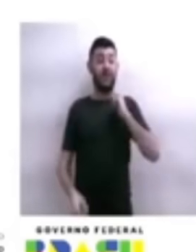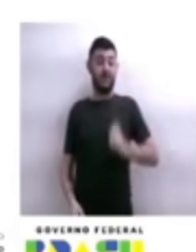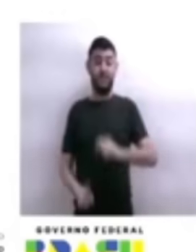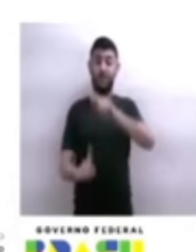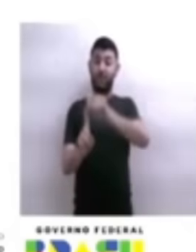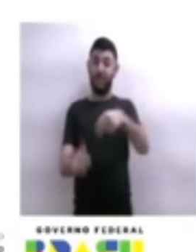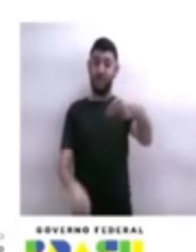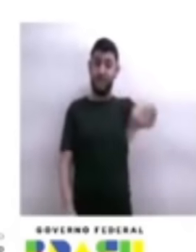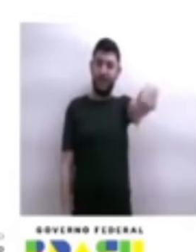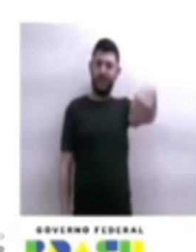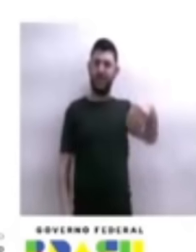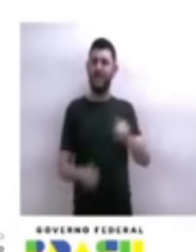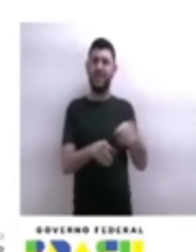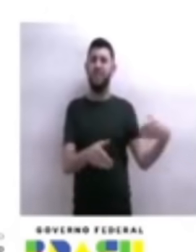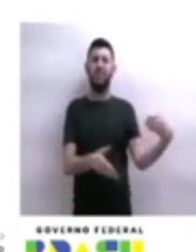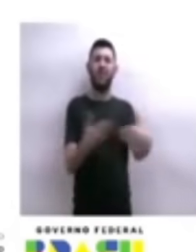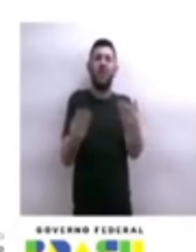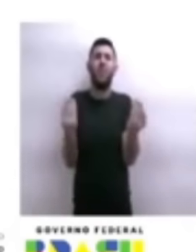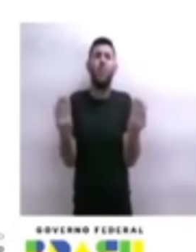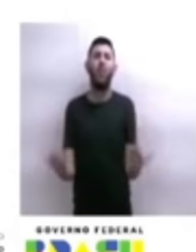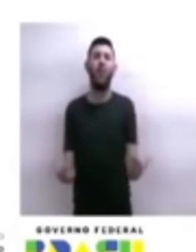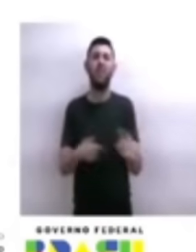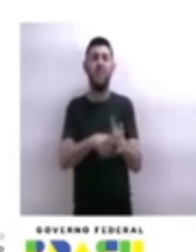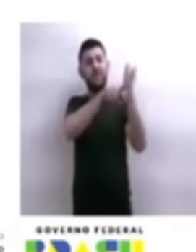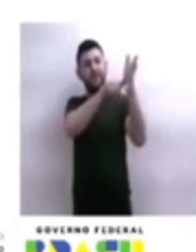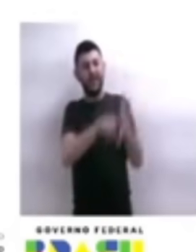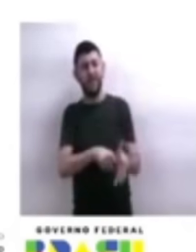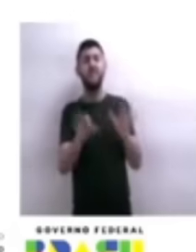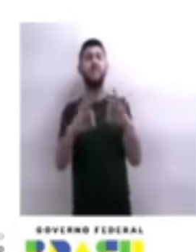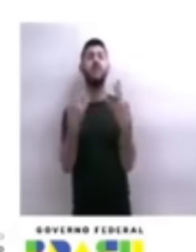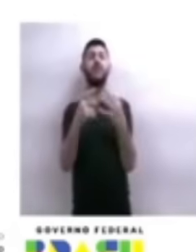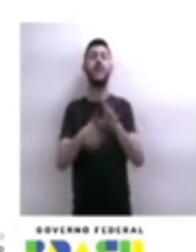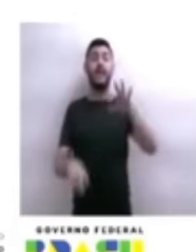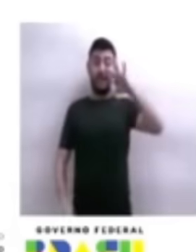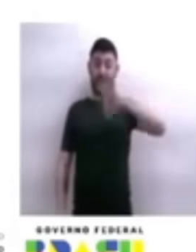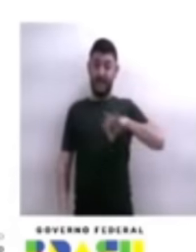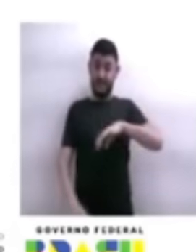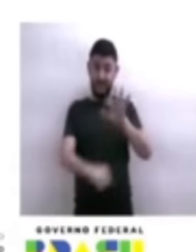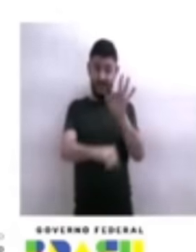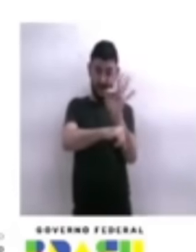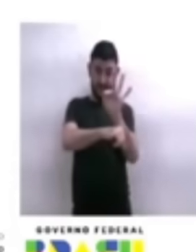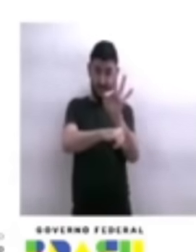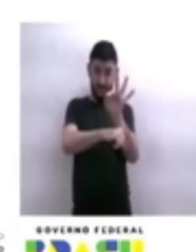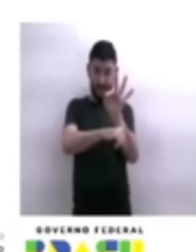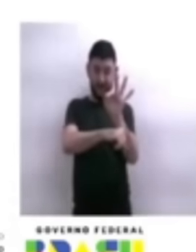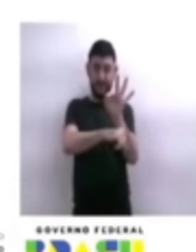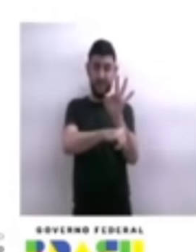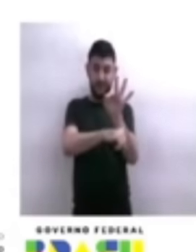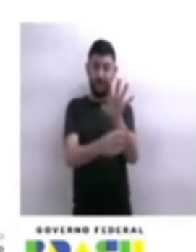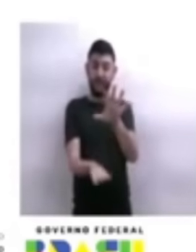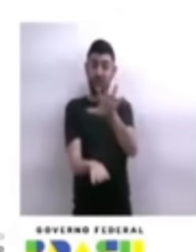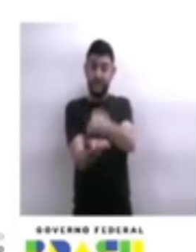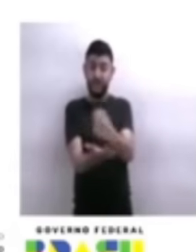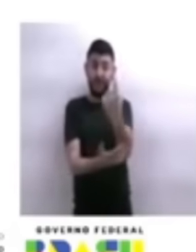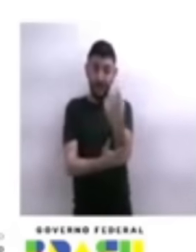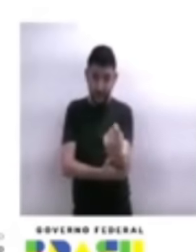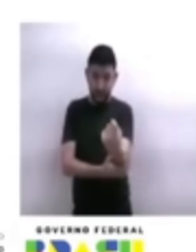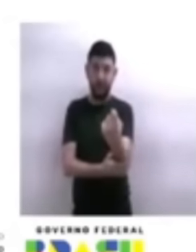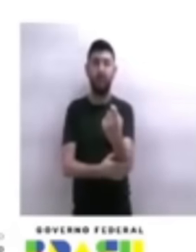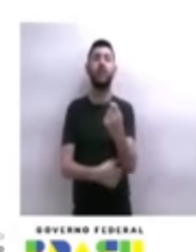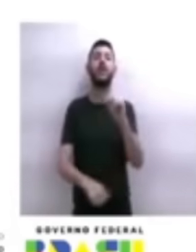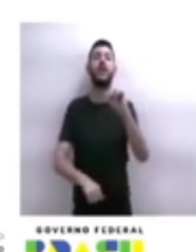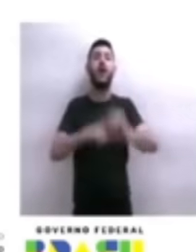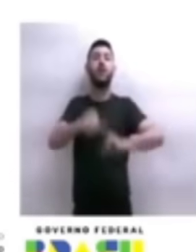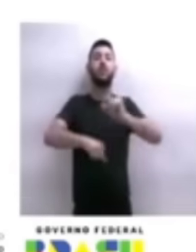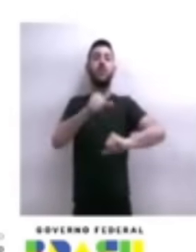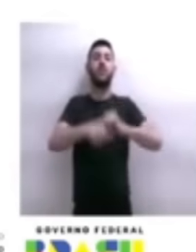olha as rendas formais das pessoas da família, das pessoas inscritas no Cadastro Único, e atualiza automaticamente a partir de